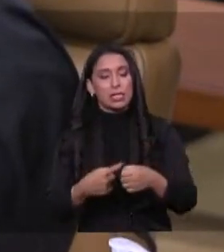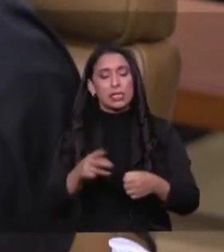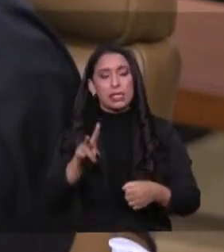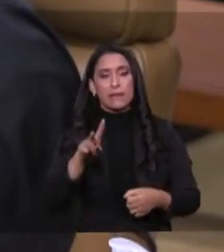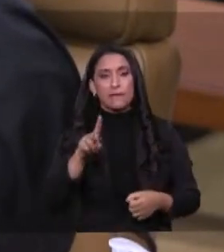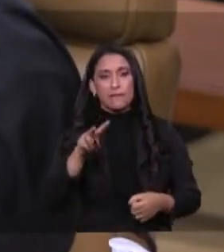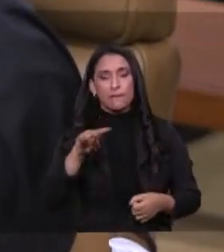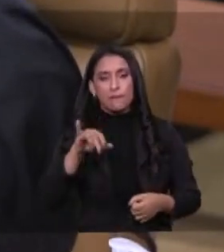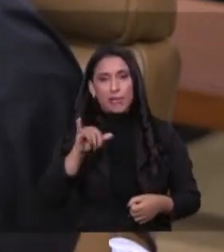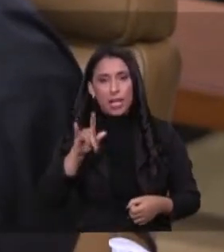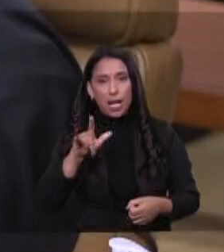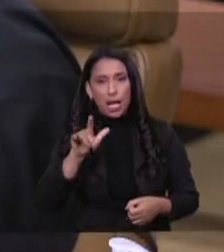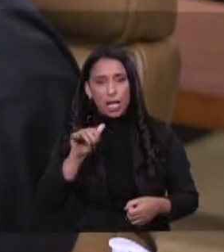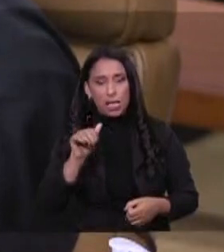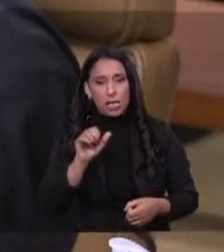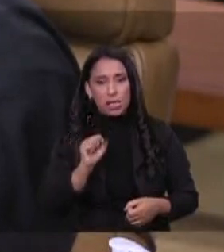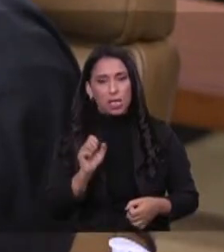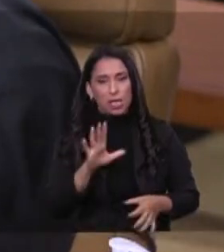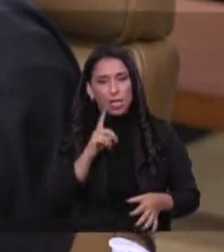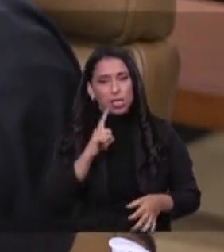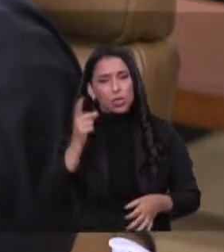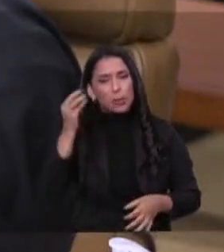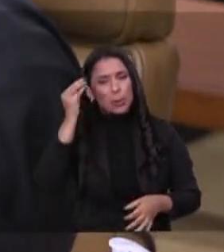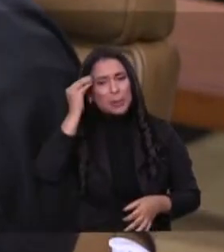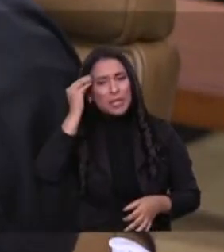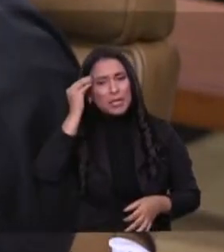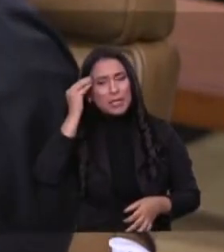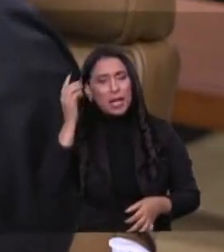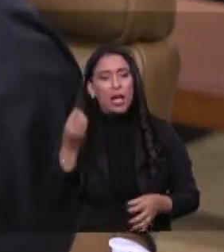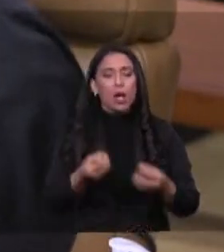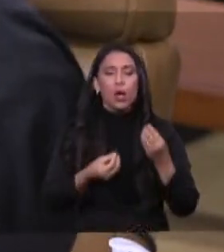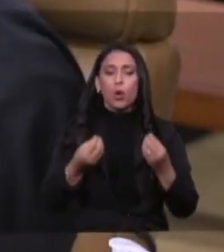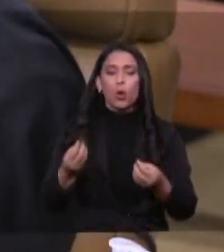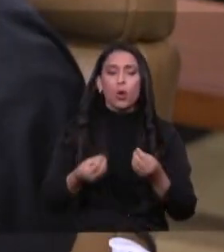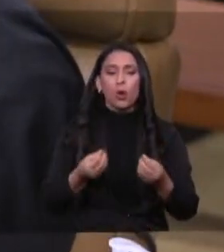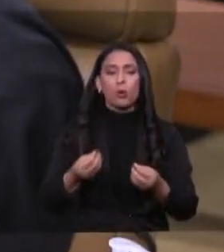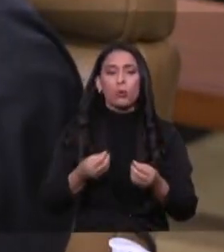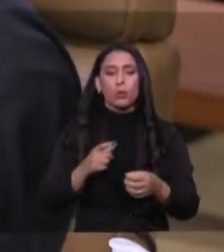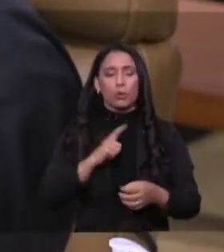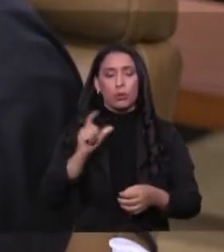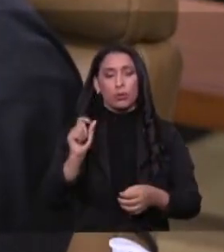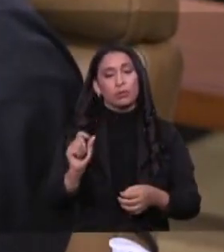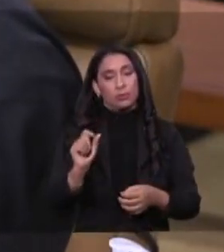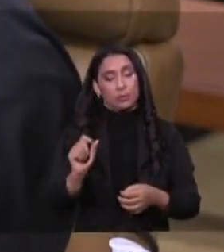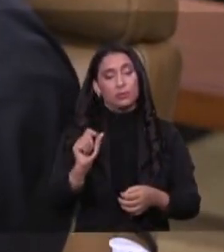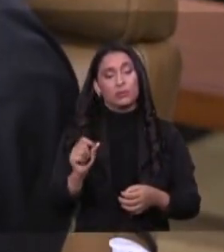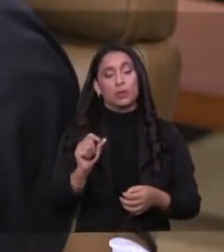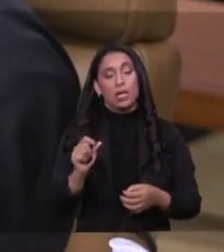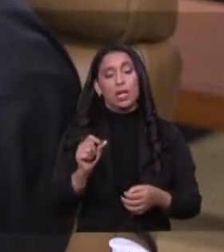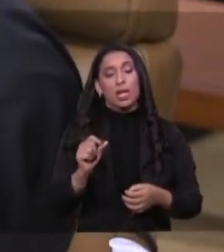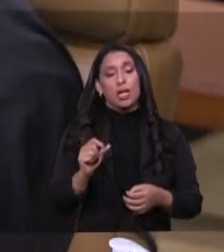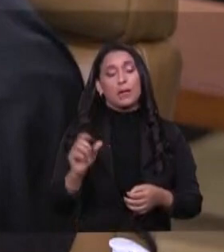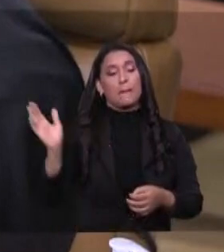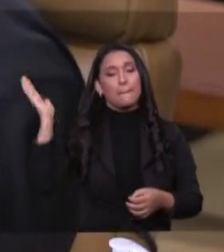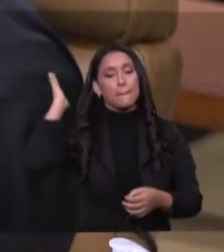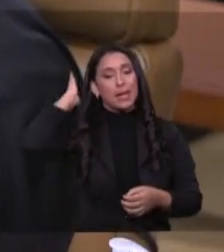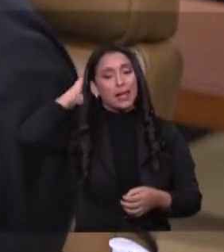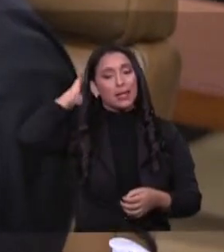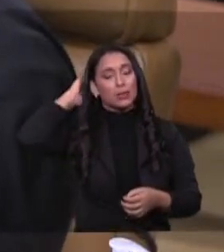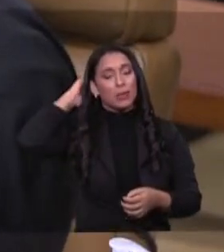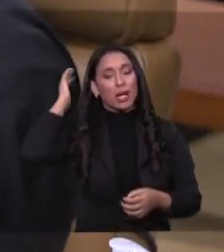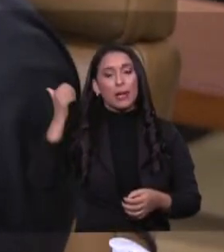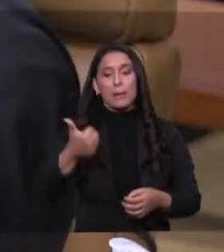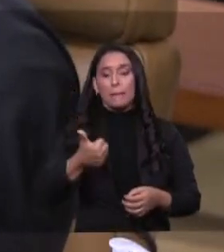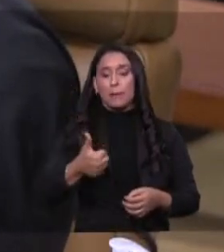época. Apenas para que tenhamos dimensão da população do Brasil à época. Belém do Pará, em